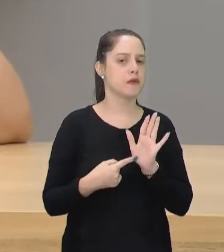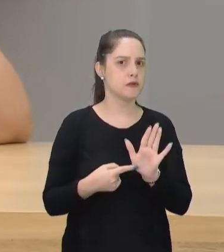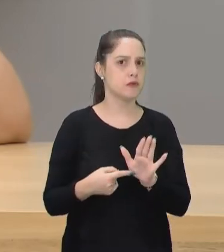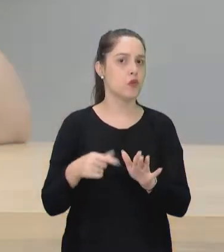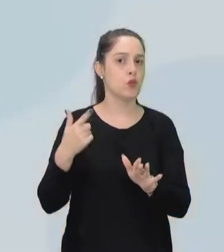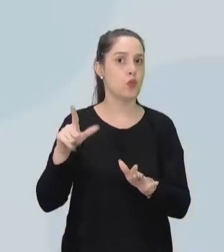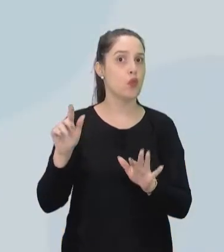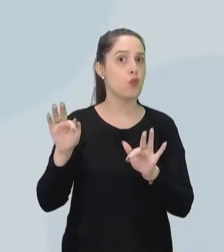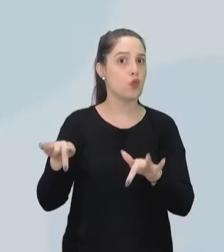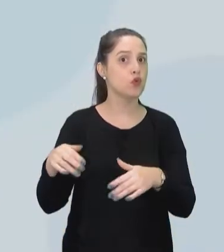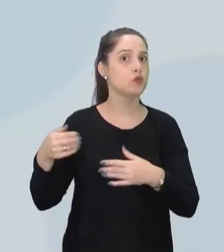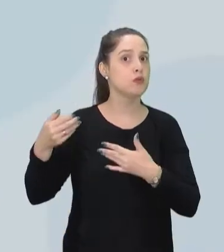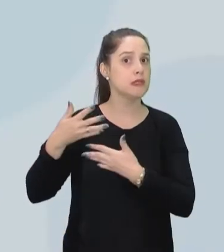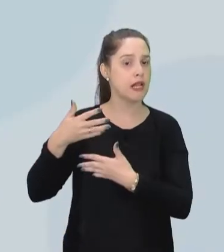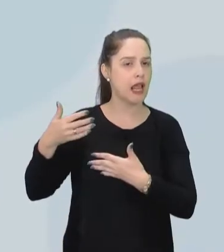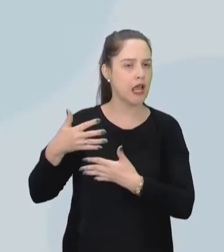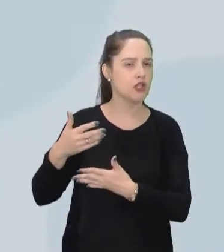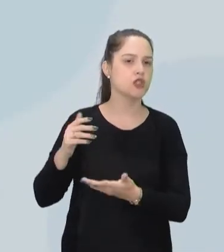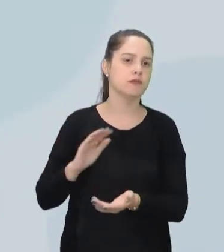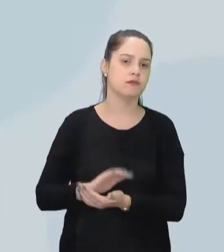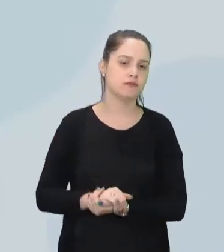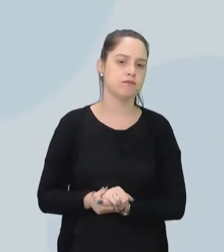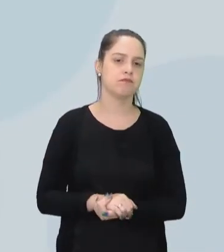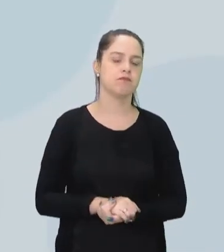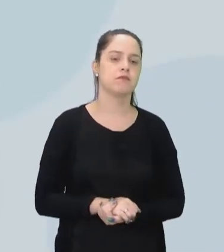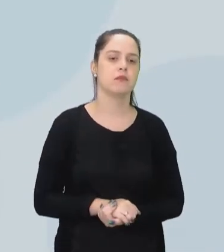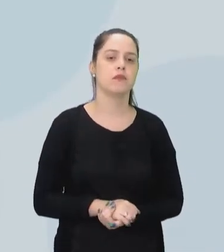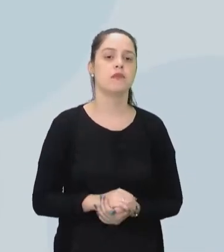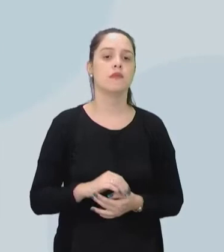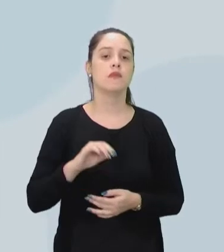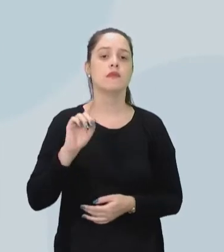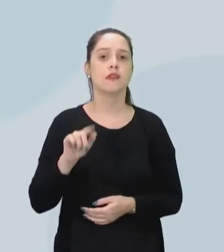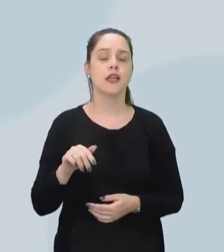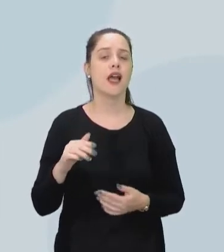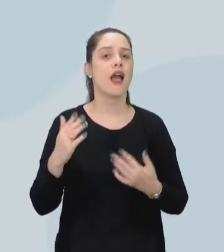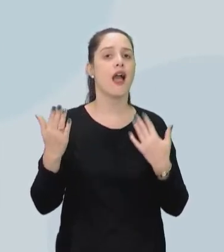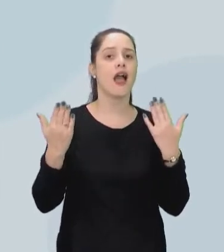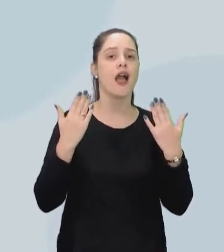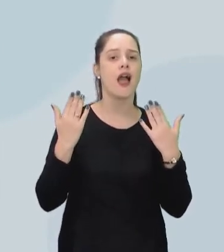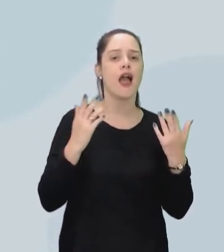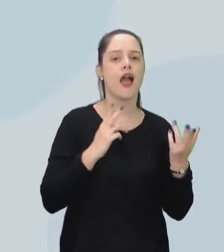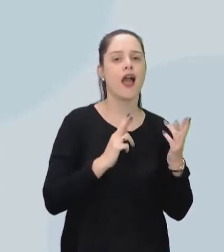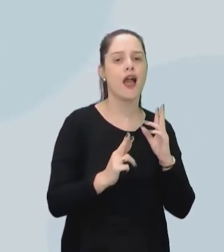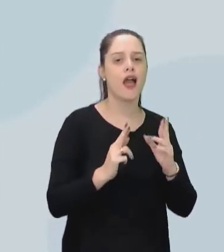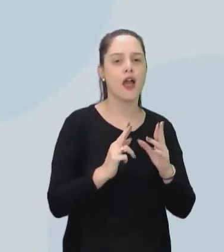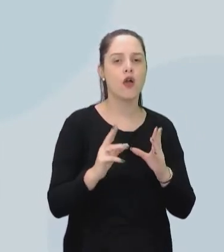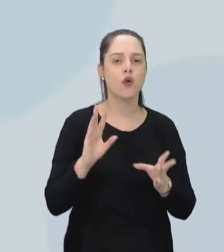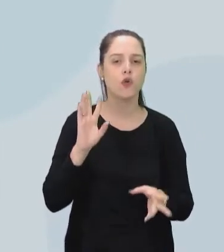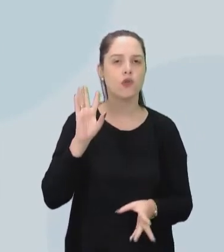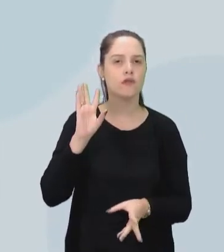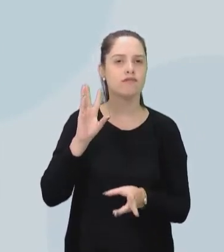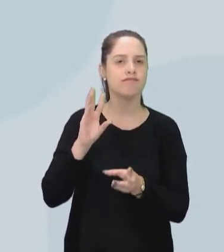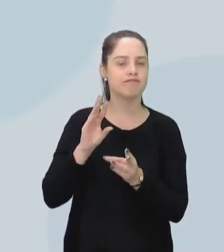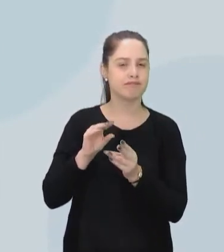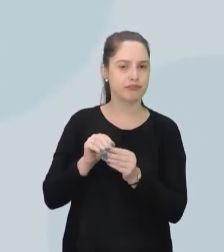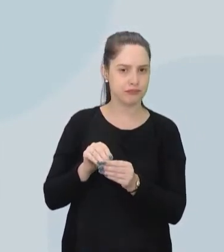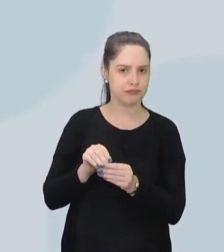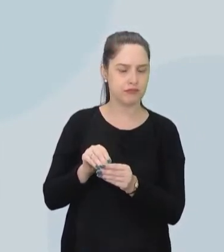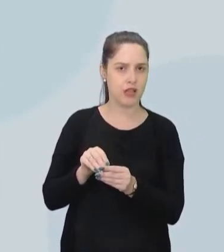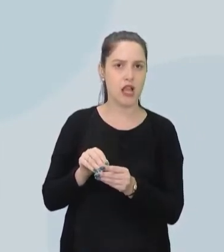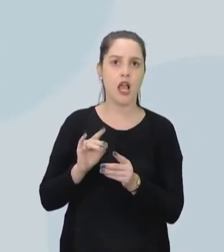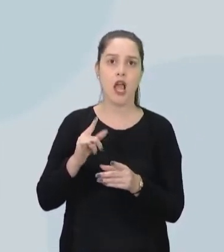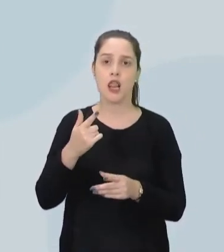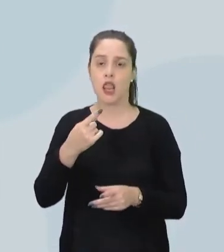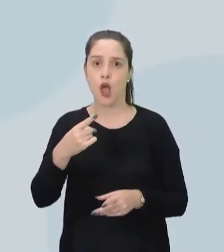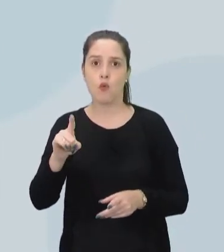slide dessa partezinha aqui, que é a análise de resultados e conclusão.